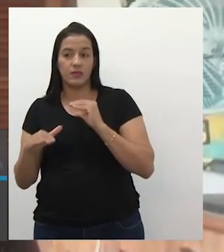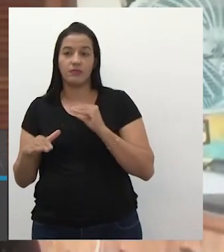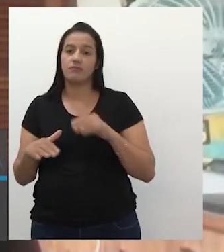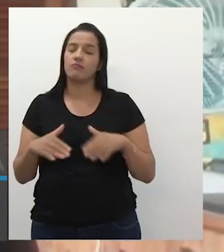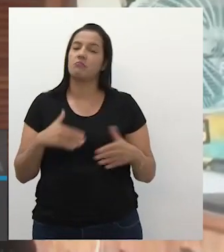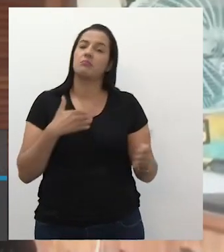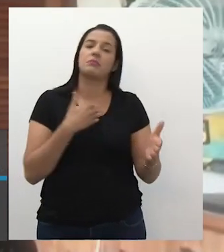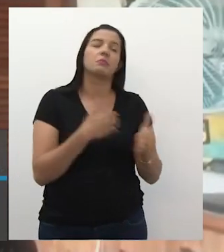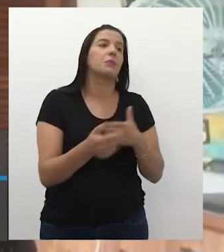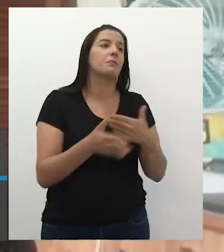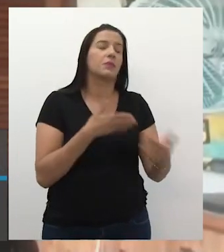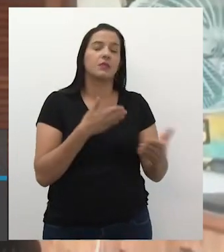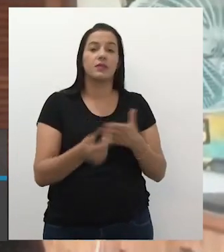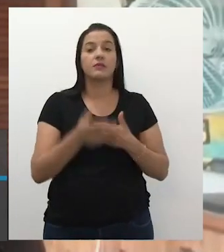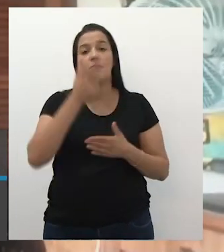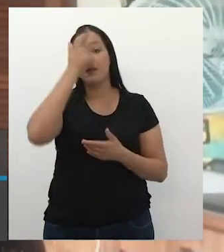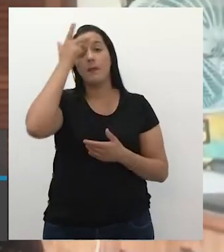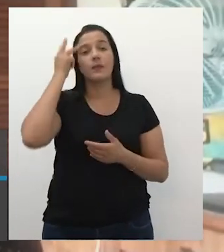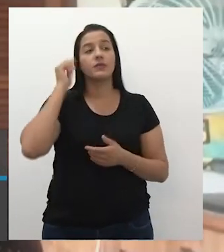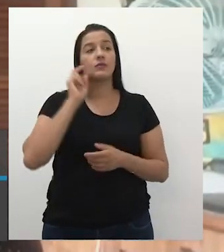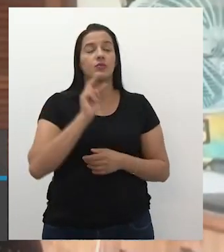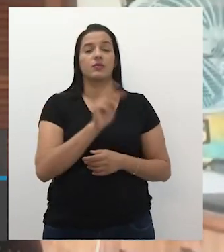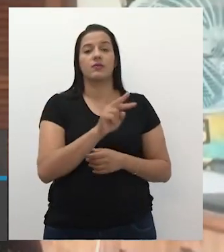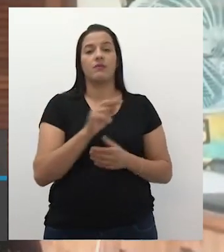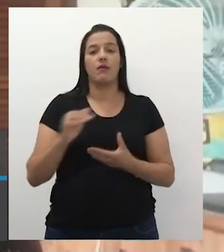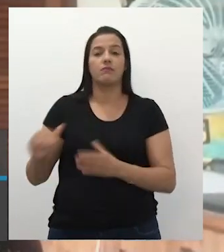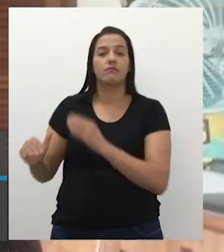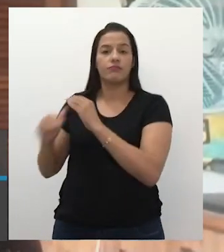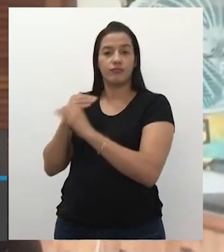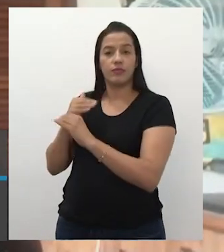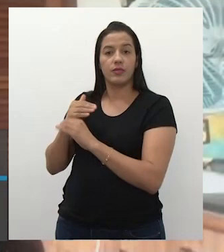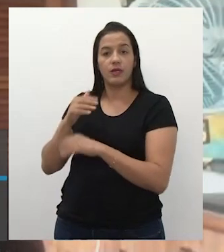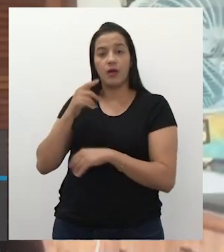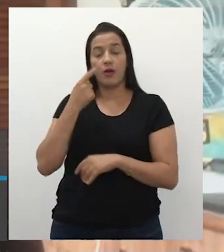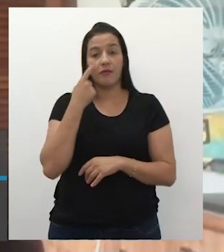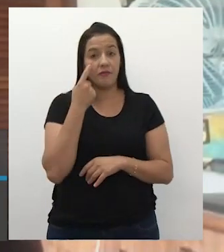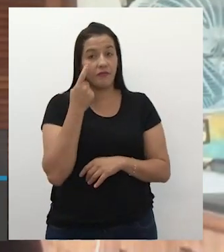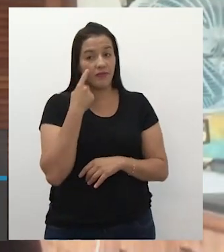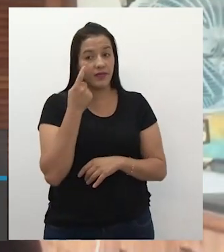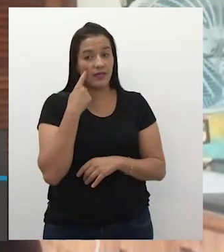quem seja essa mensagem, prestem atenção se vocês estão sendo